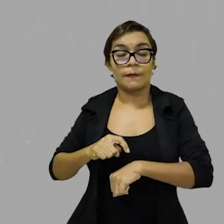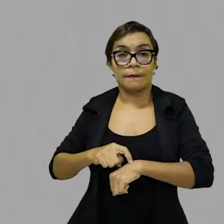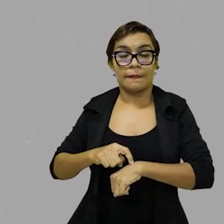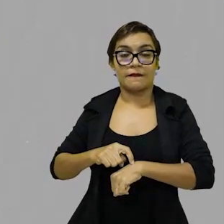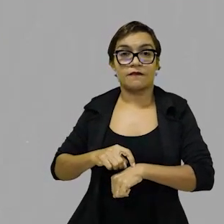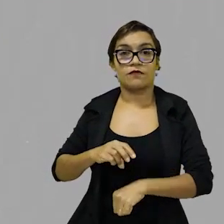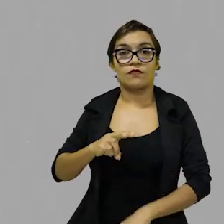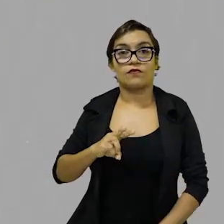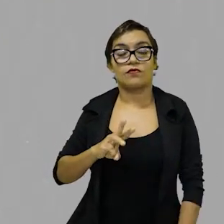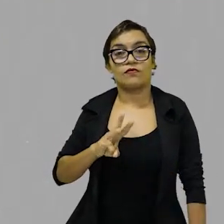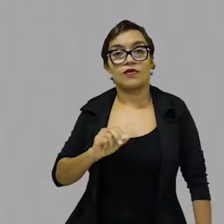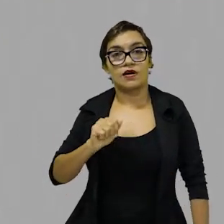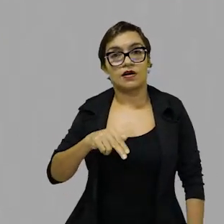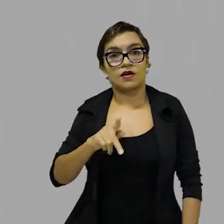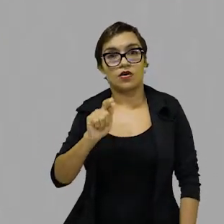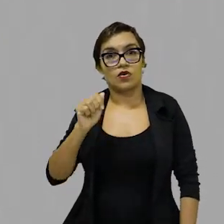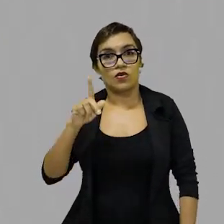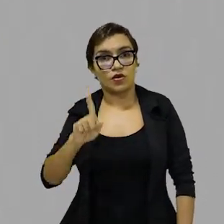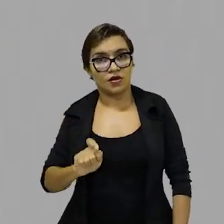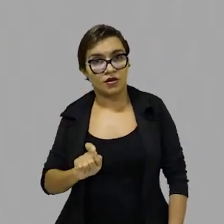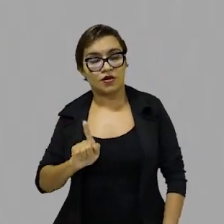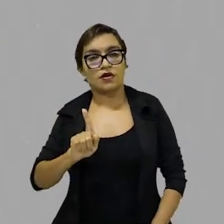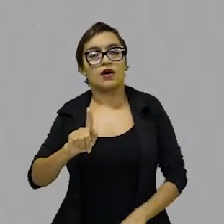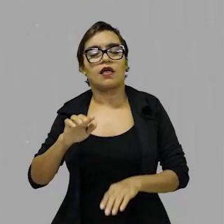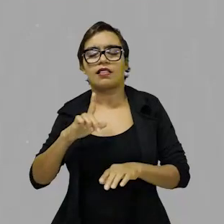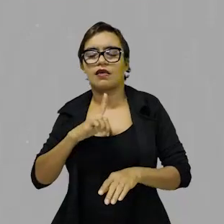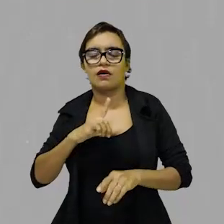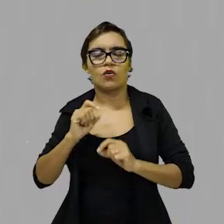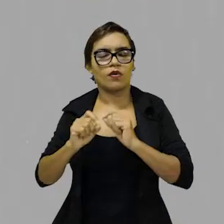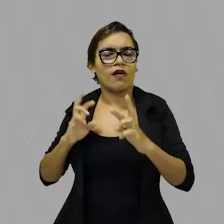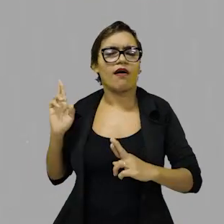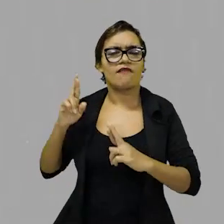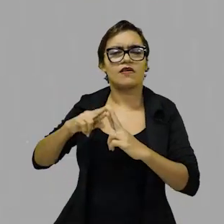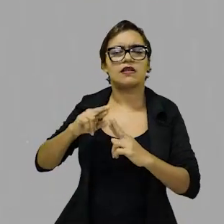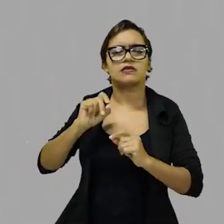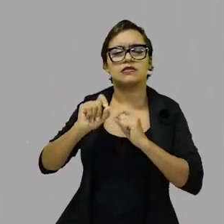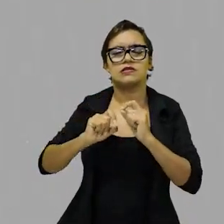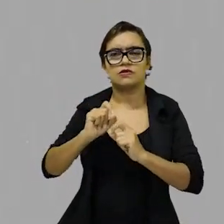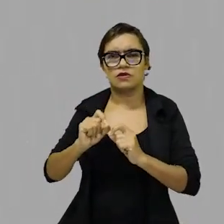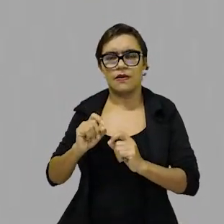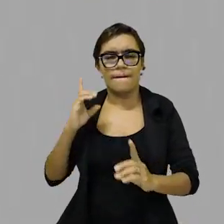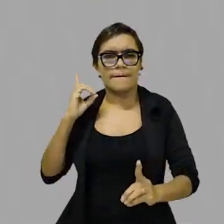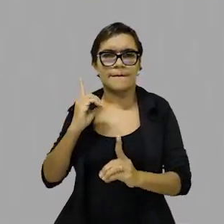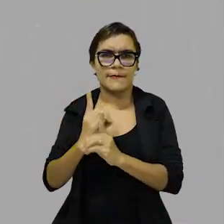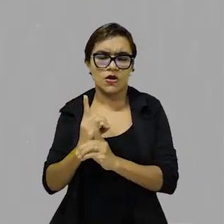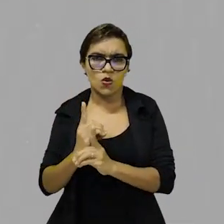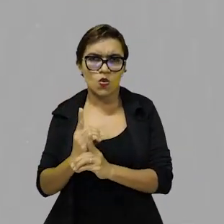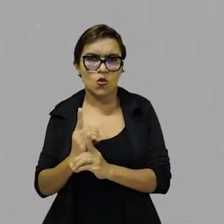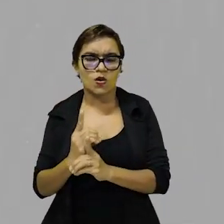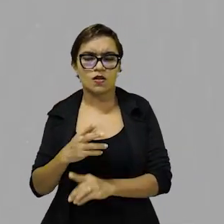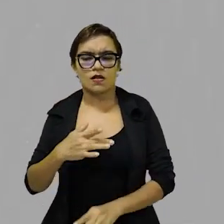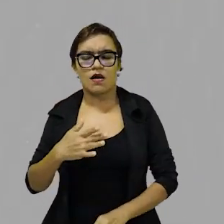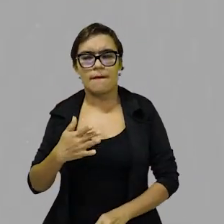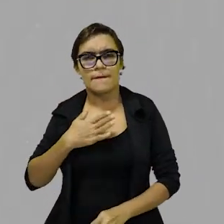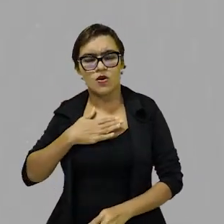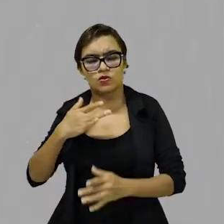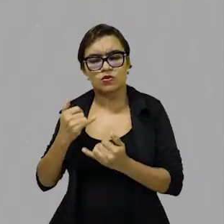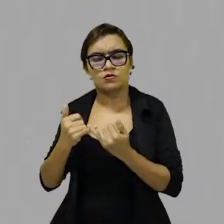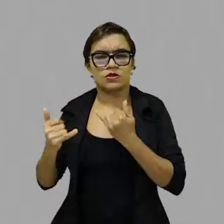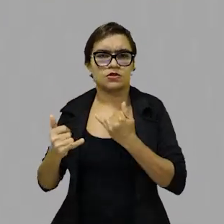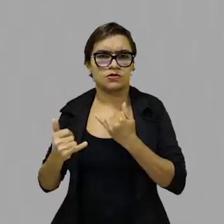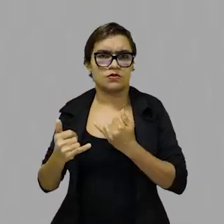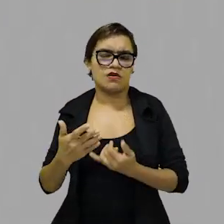Gogh acaba servindo de referência porque eu me encontro com os meus semelhantes. A minha vida é tão trágica quanto o outro. Eu perdi,